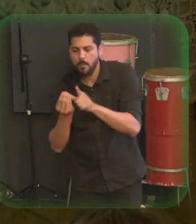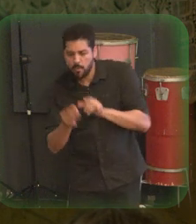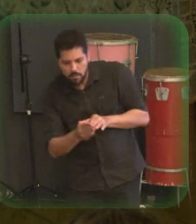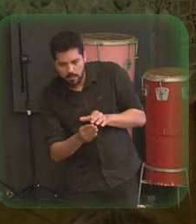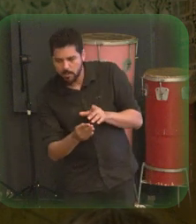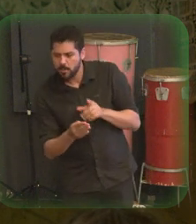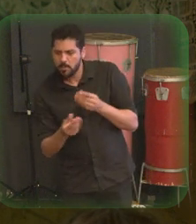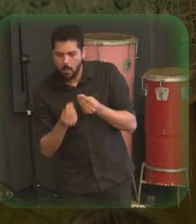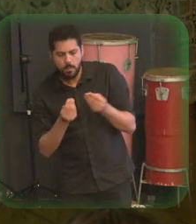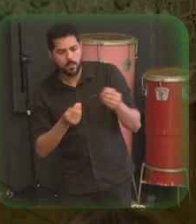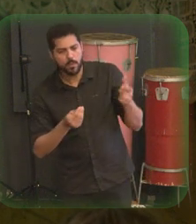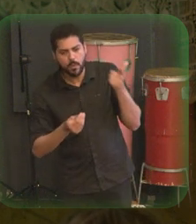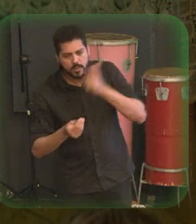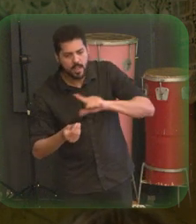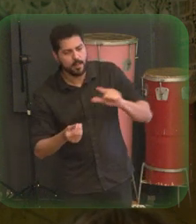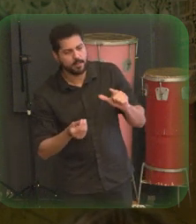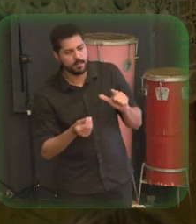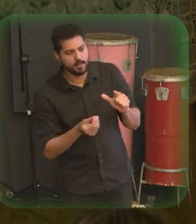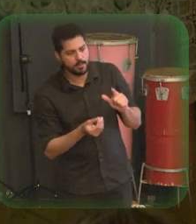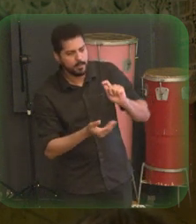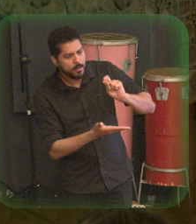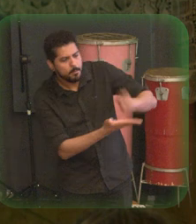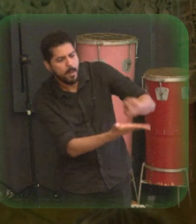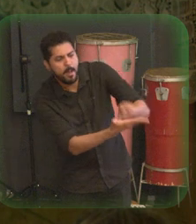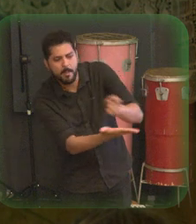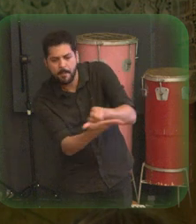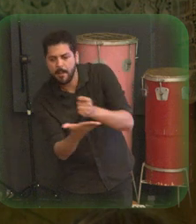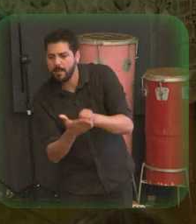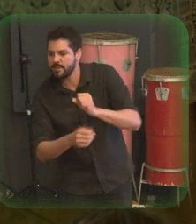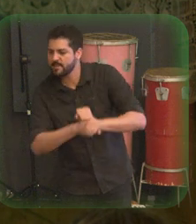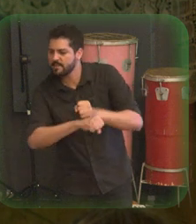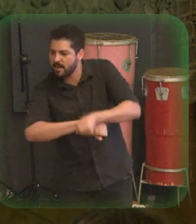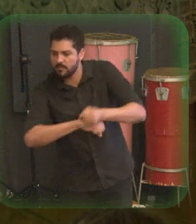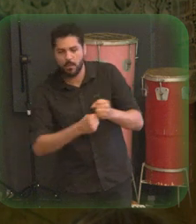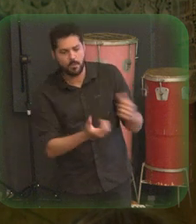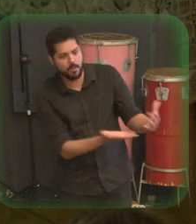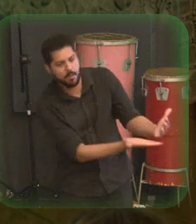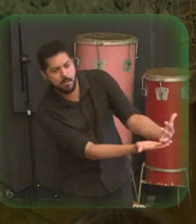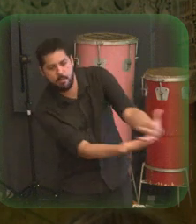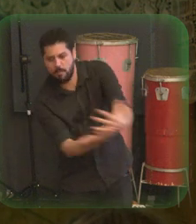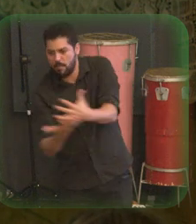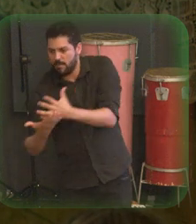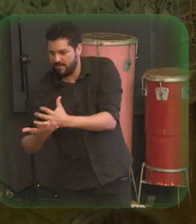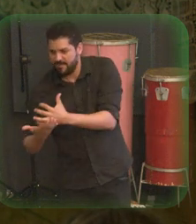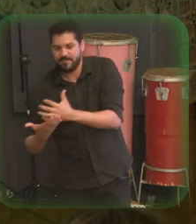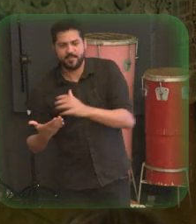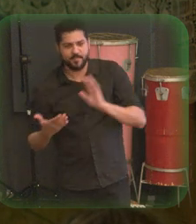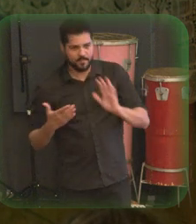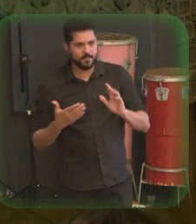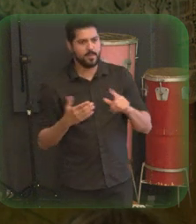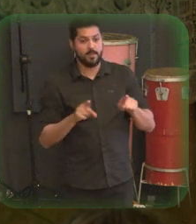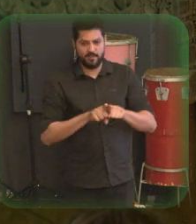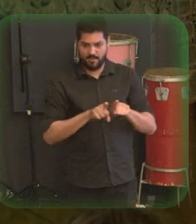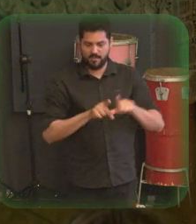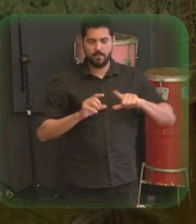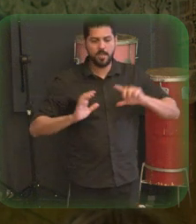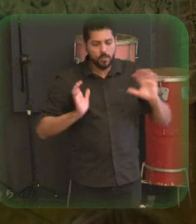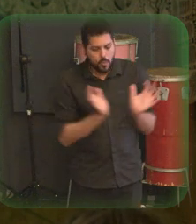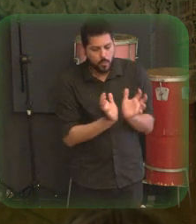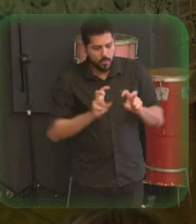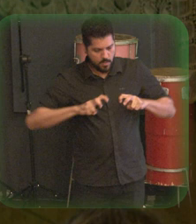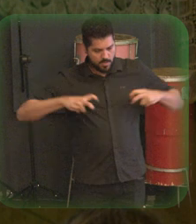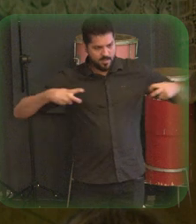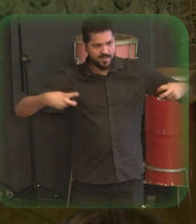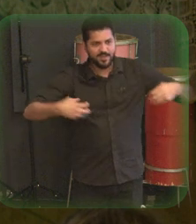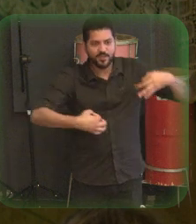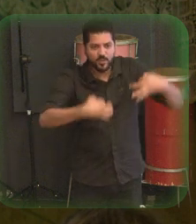as faculdades de direito, isso é muito importante dizer, formaram nos Estados Unidos o juiz da Suprema Corte, que em 1896